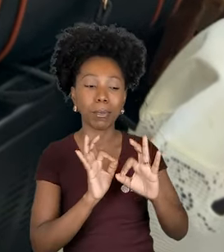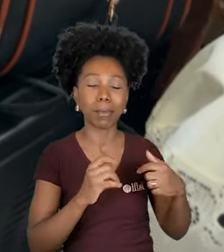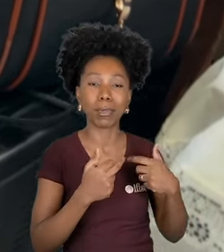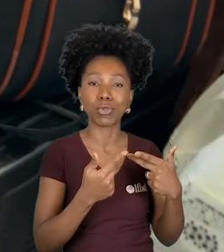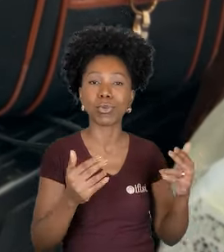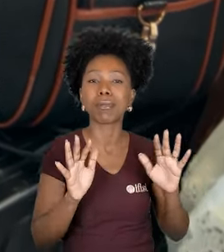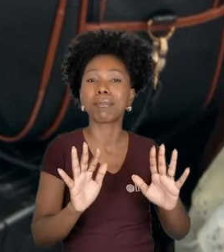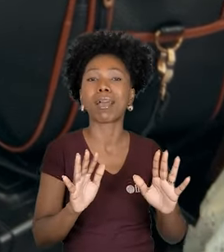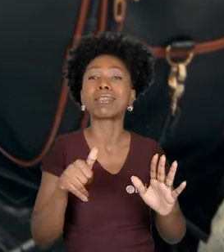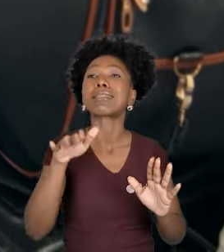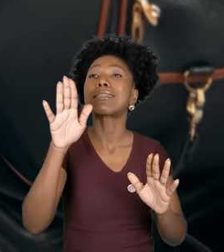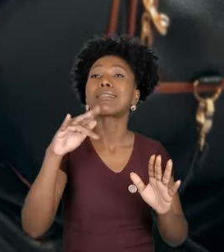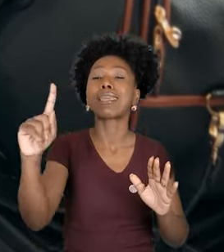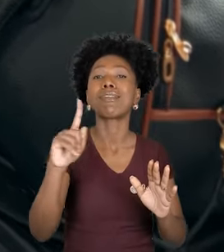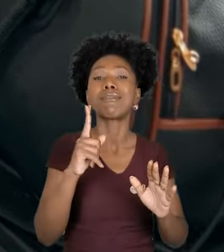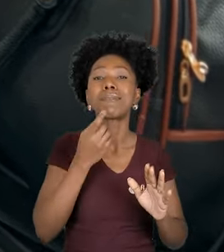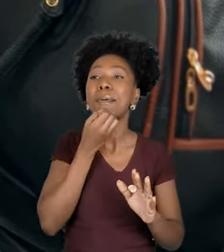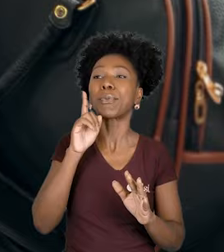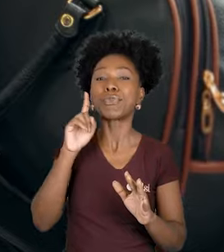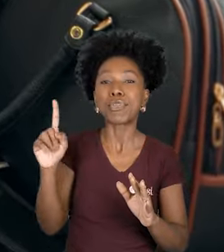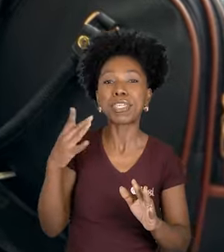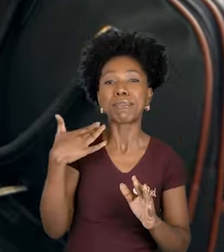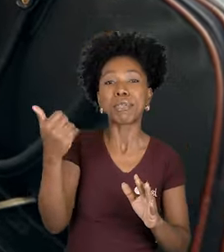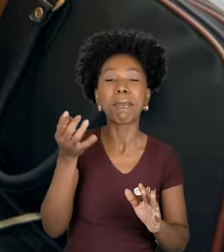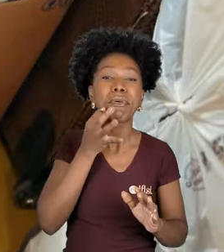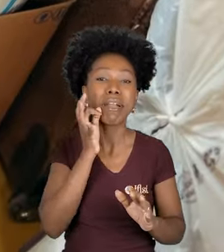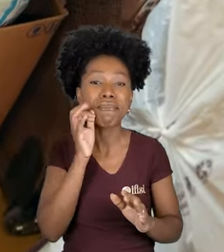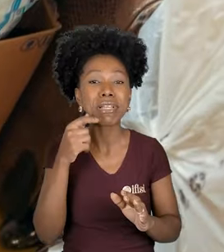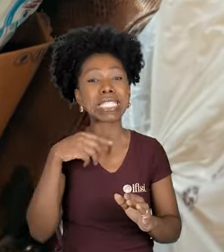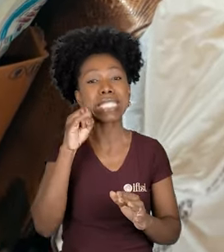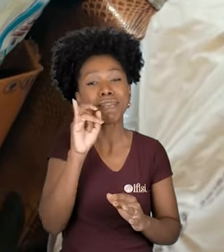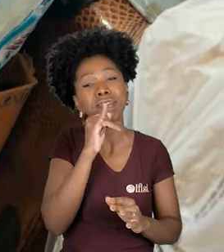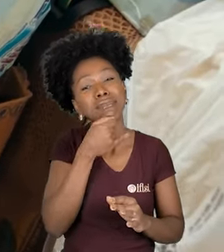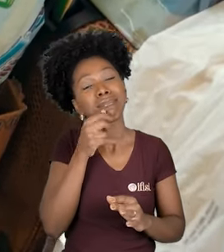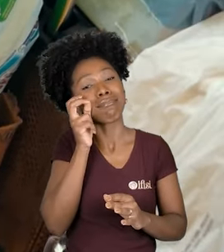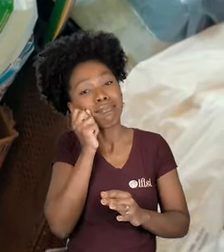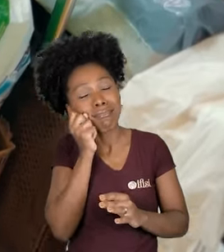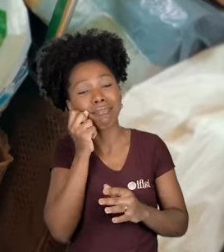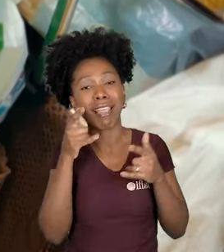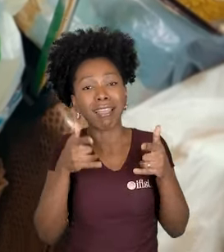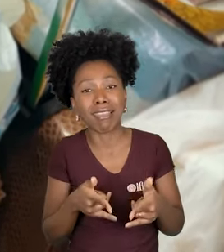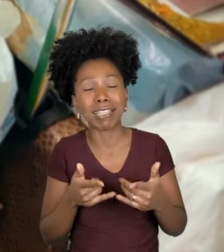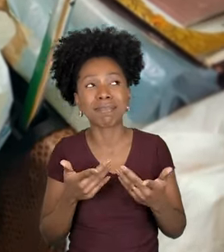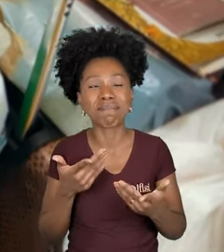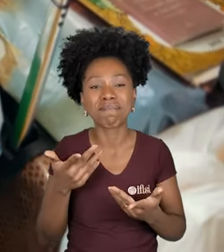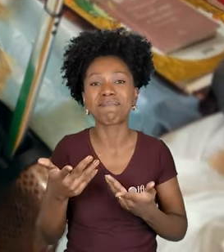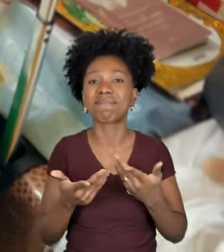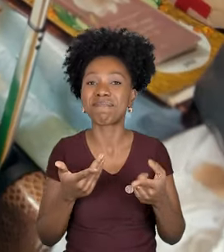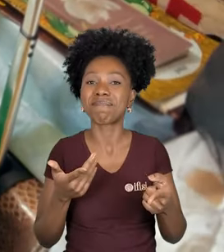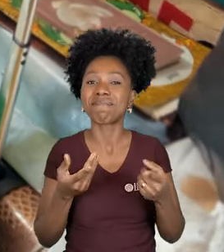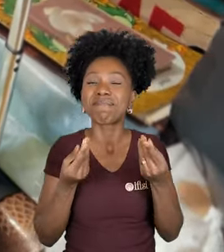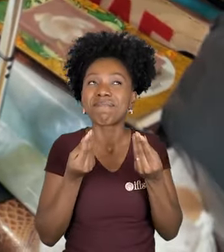minhas coisas, mas quem vai me dar bom dia? Quem vai me chamar para o café quando eu não sair da cama? Eu acho que fica